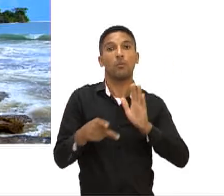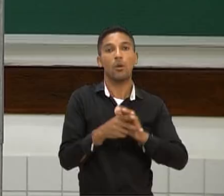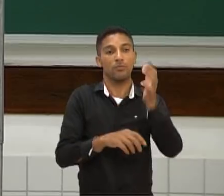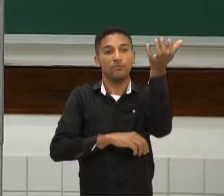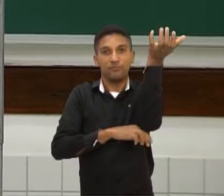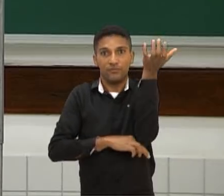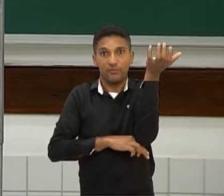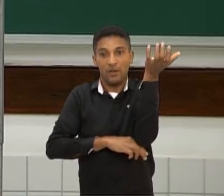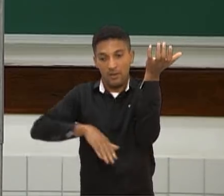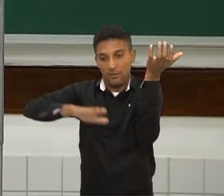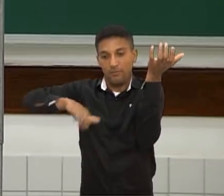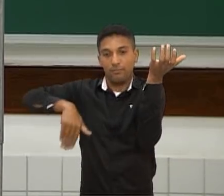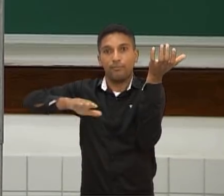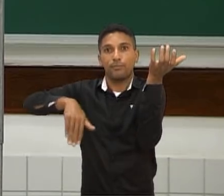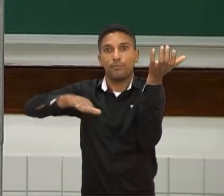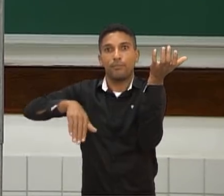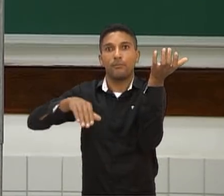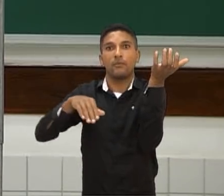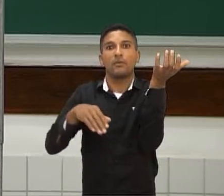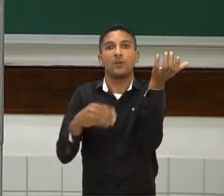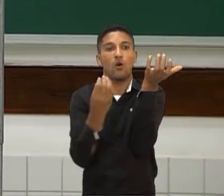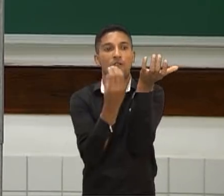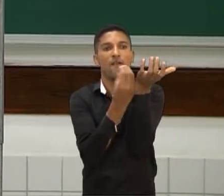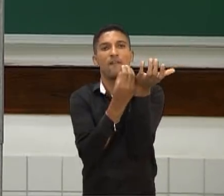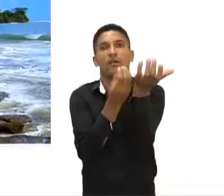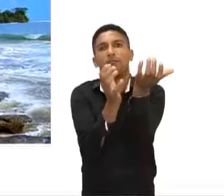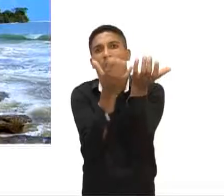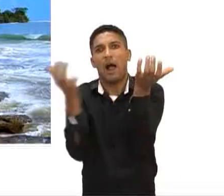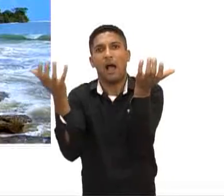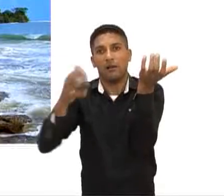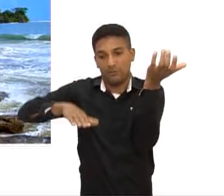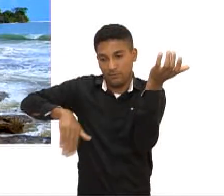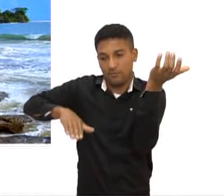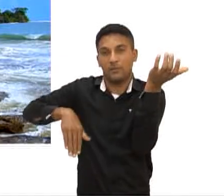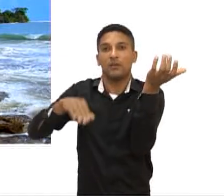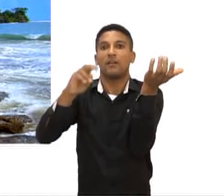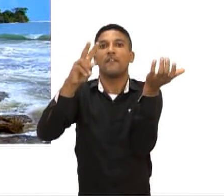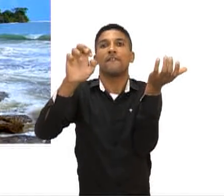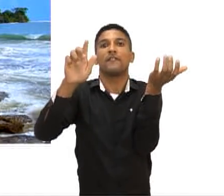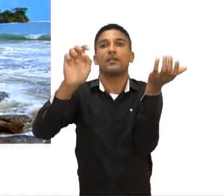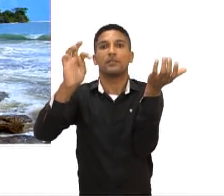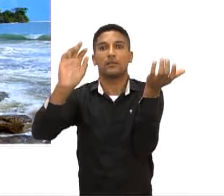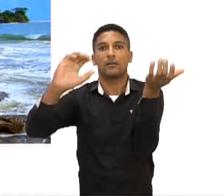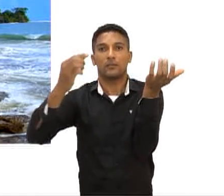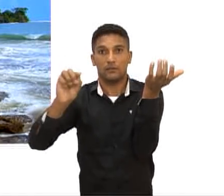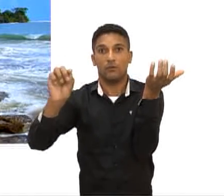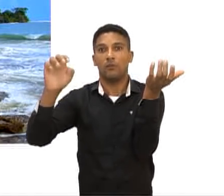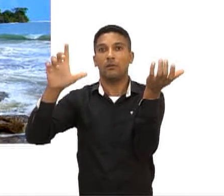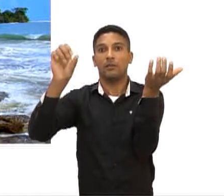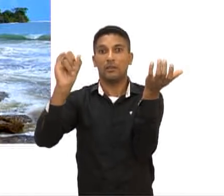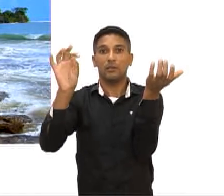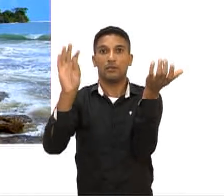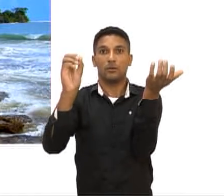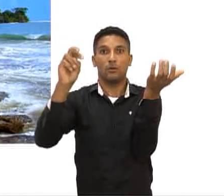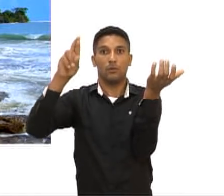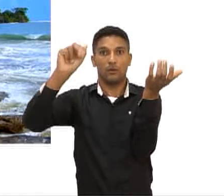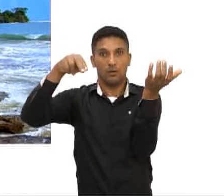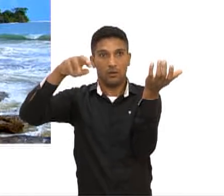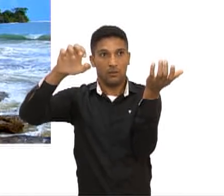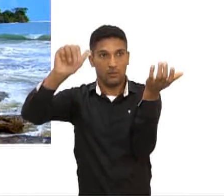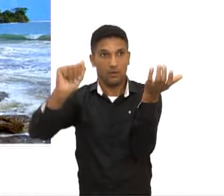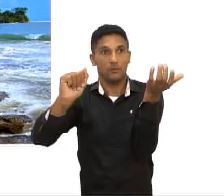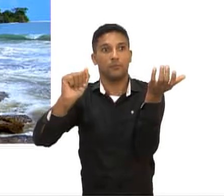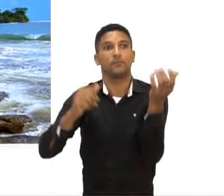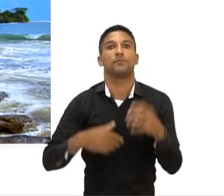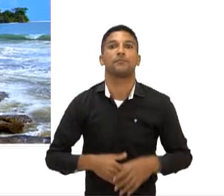As formações litorâneas abrangem toda a região costeira do Brasil, as quais se diferem de acordo com as